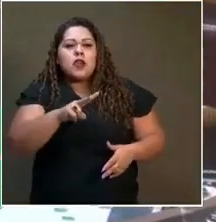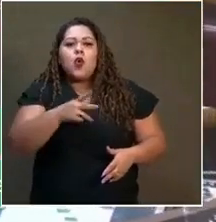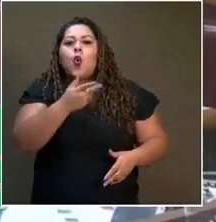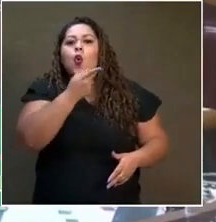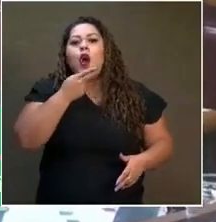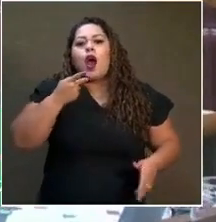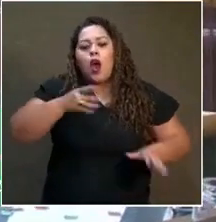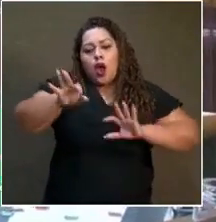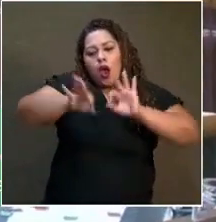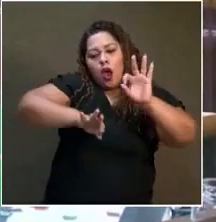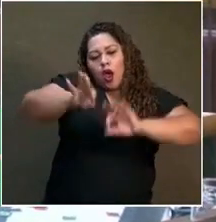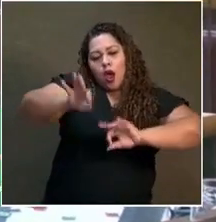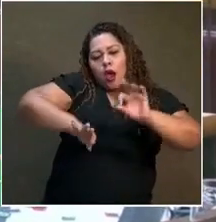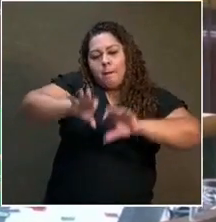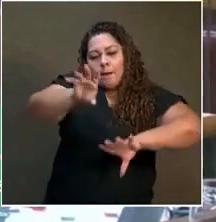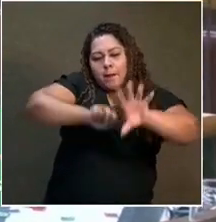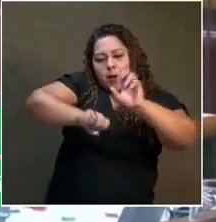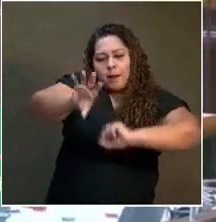dele.